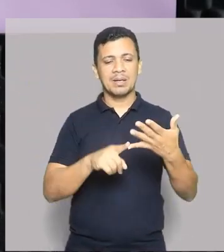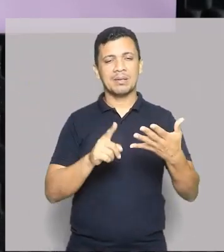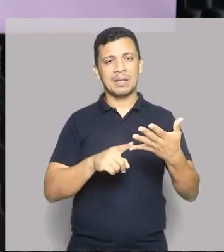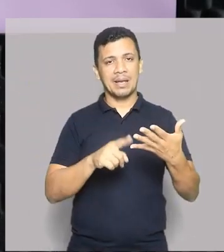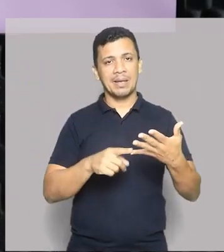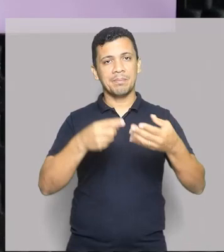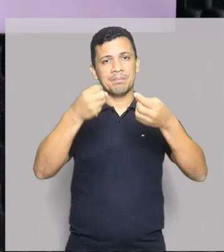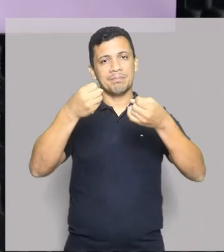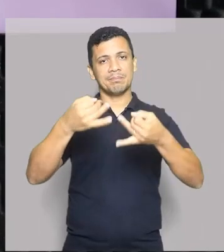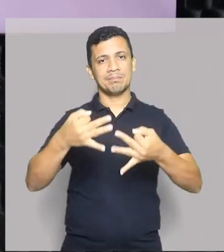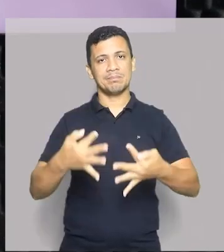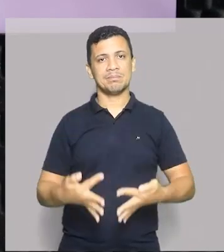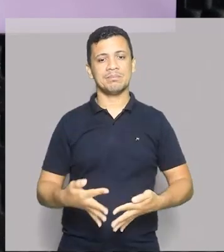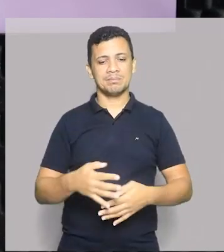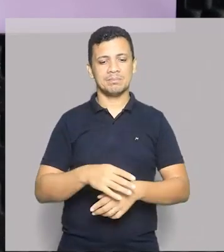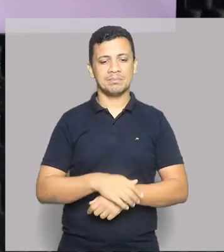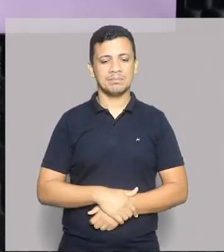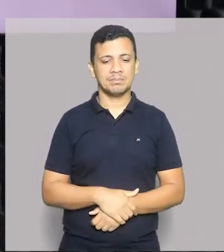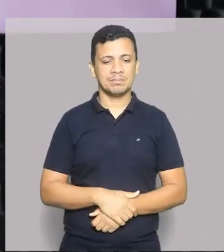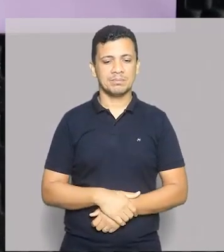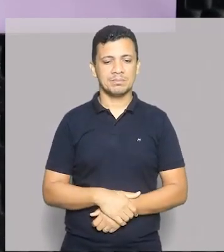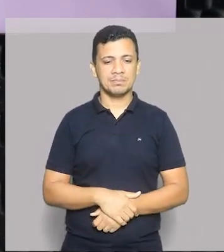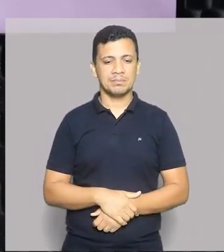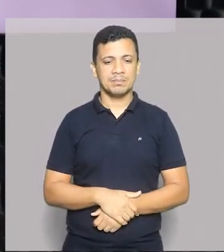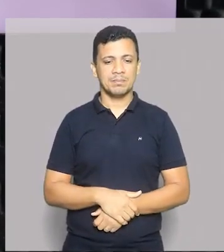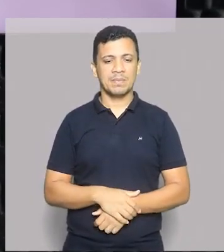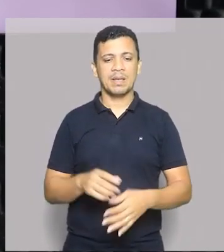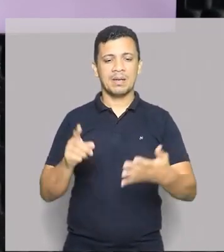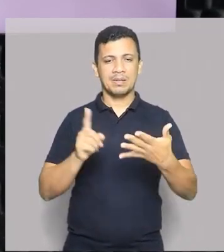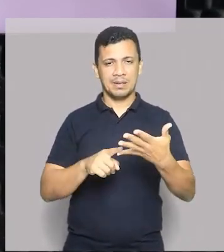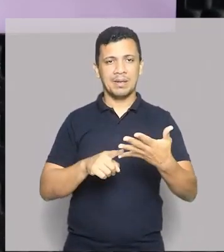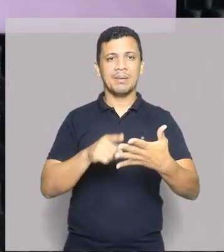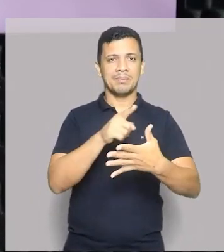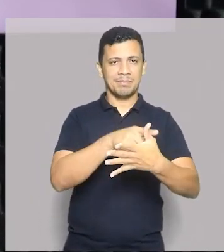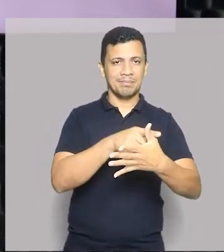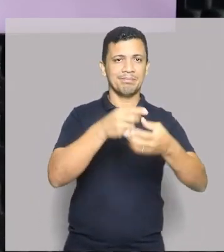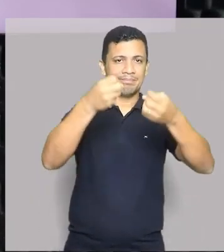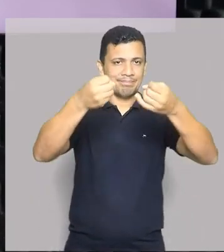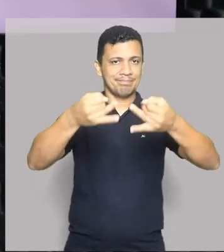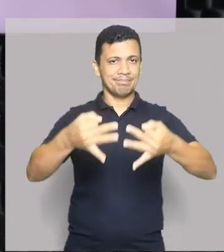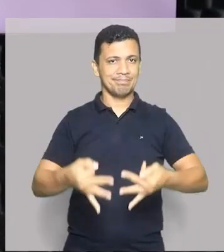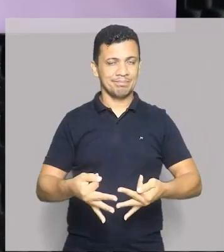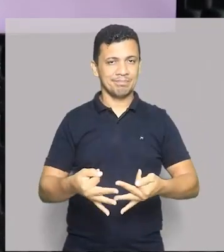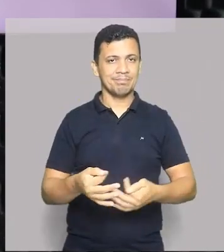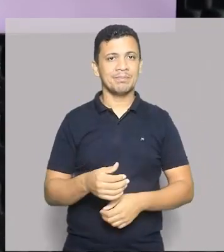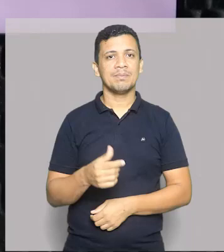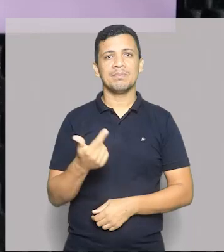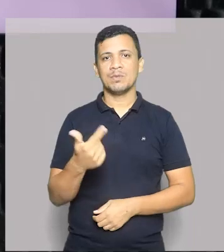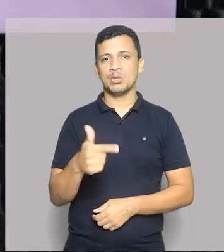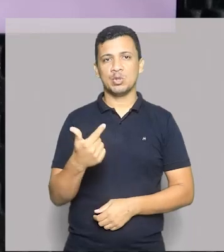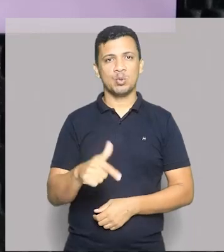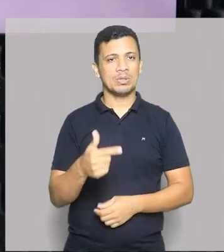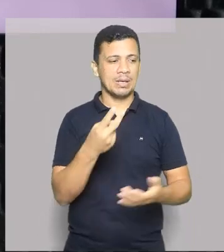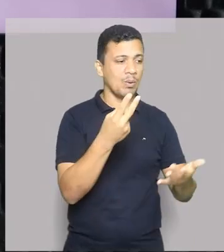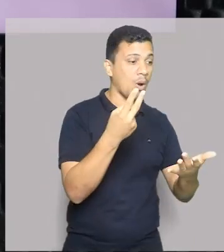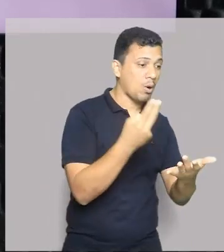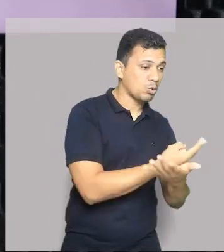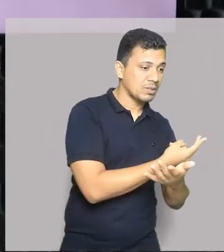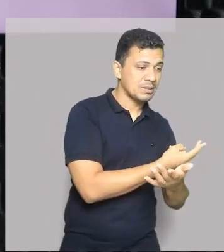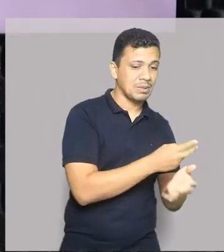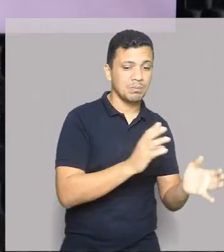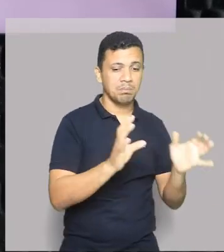explicação, tá? Na letra E e na letra A é explicação, porque não tem relação de causa e